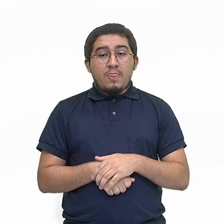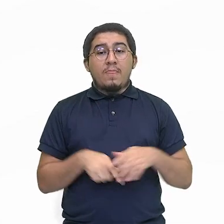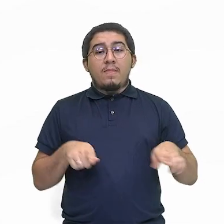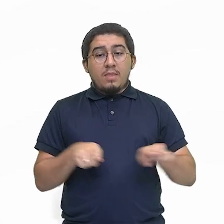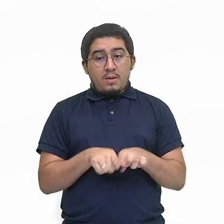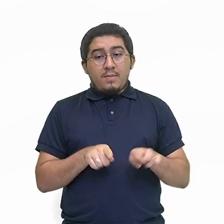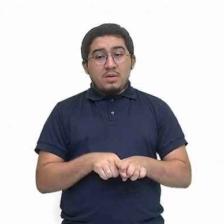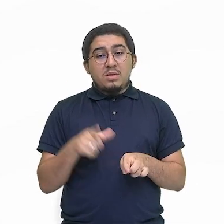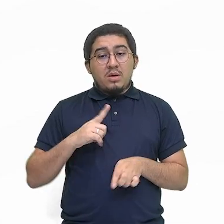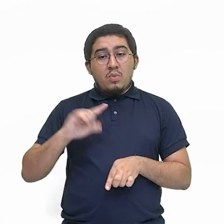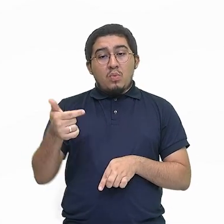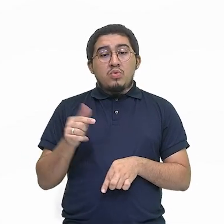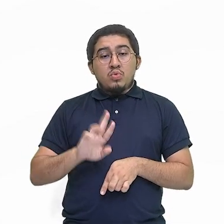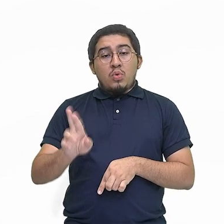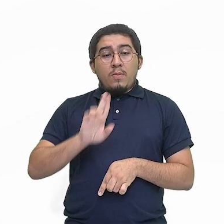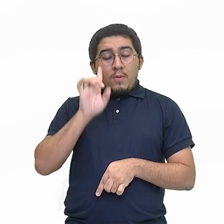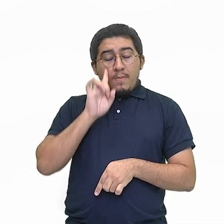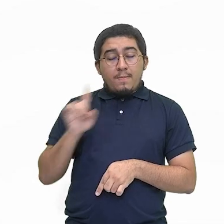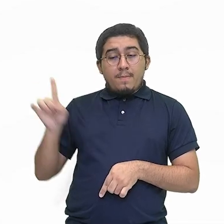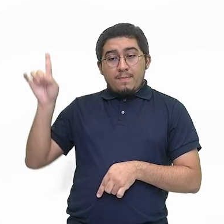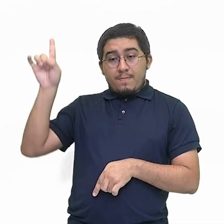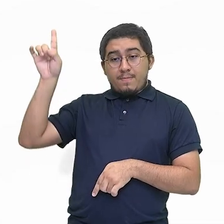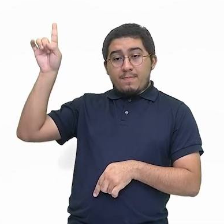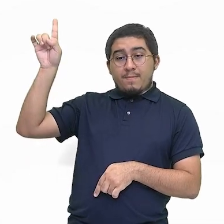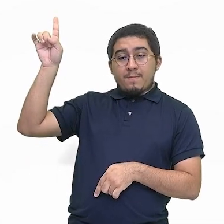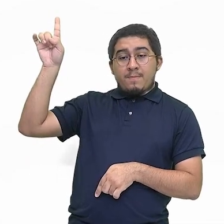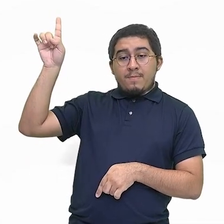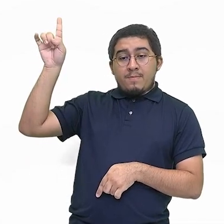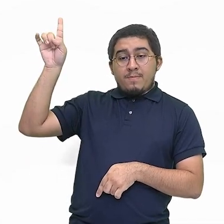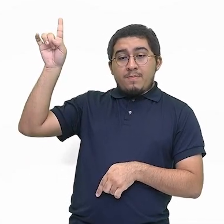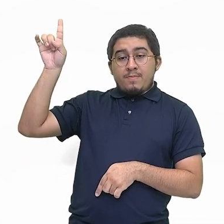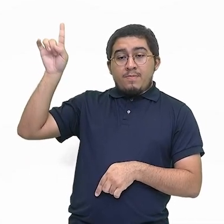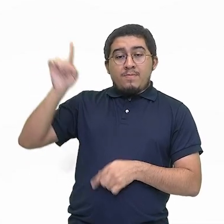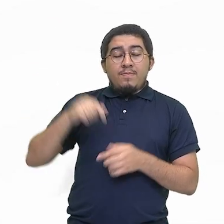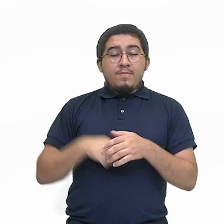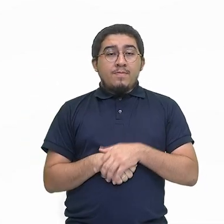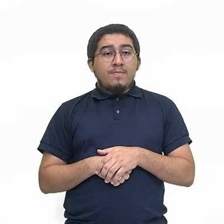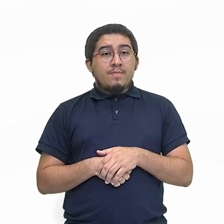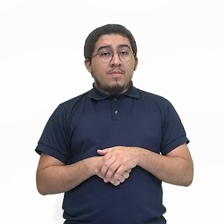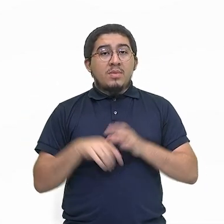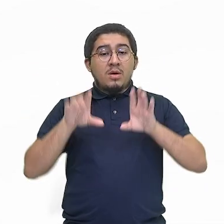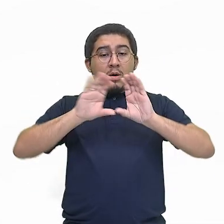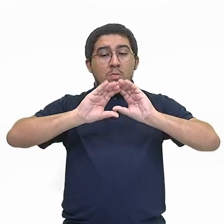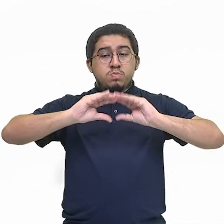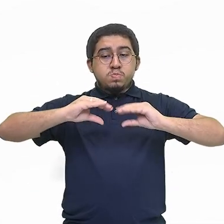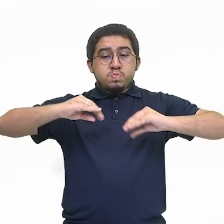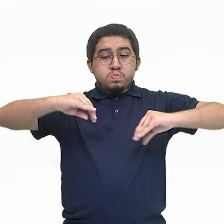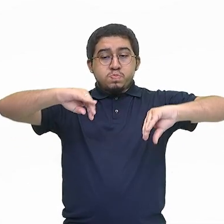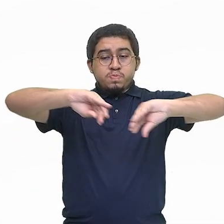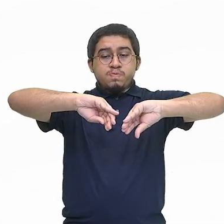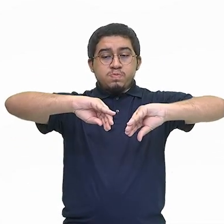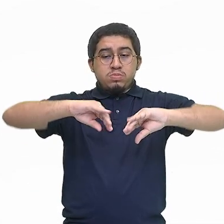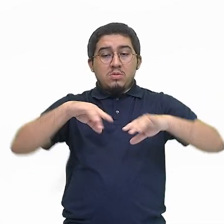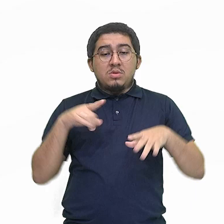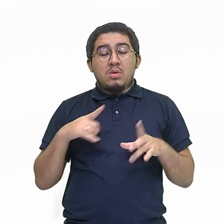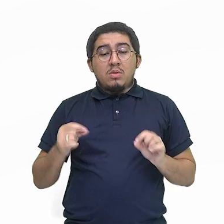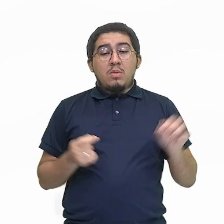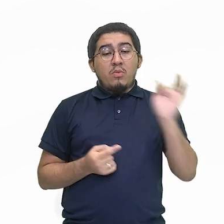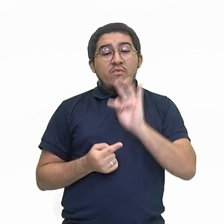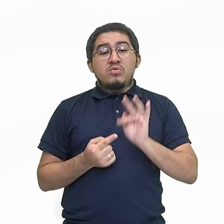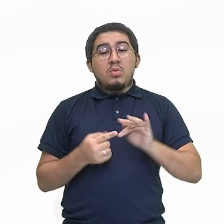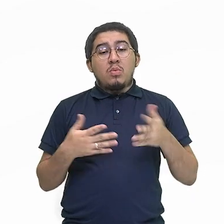glóbulos vermelhos, que têm esse formato de disco bicôncavo, justamente para exercer uma função de